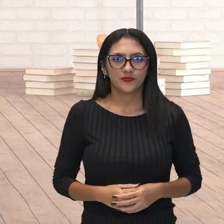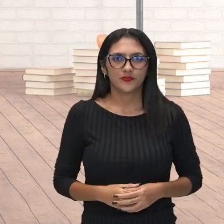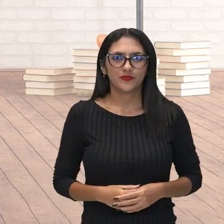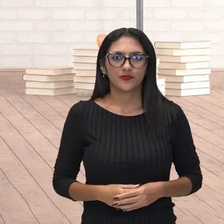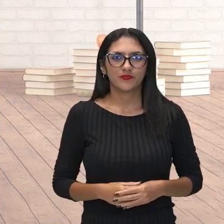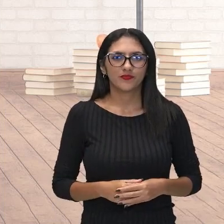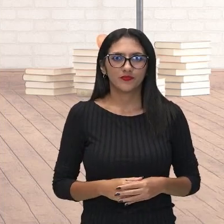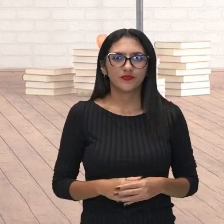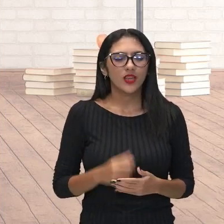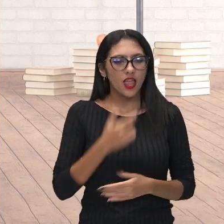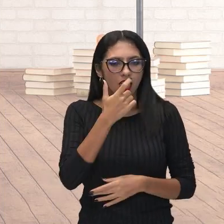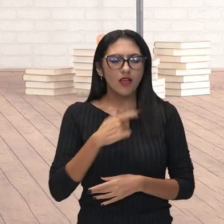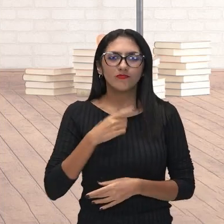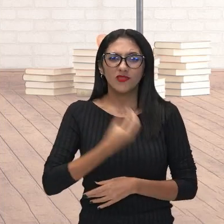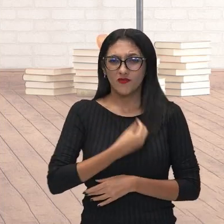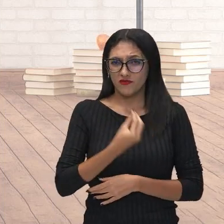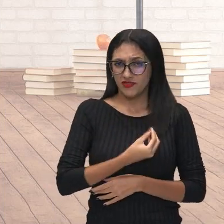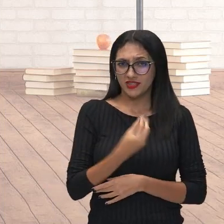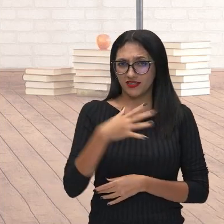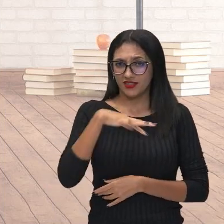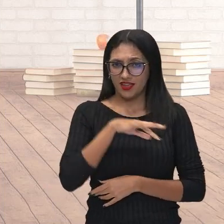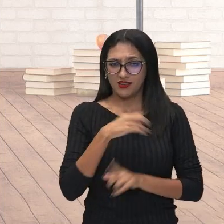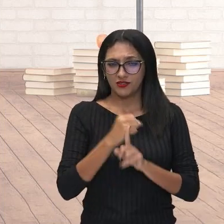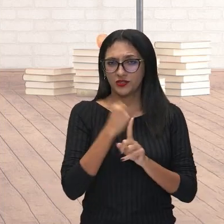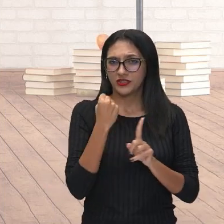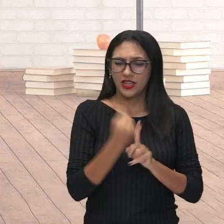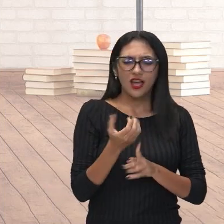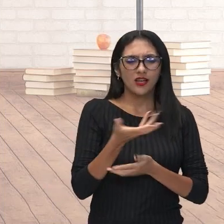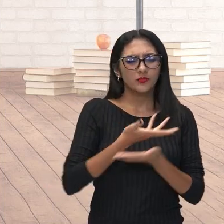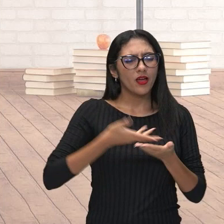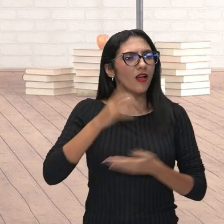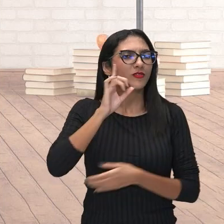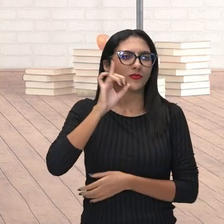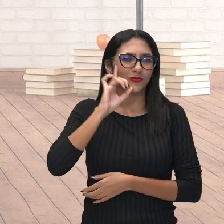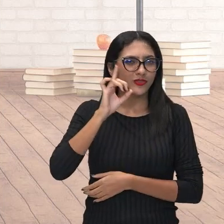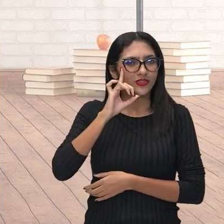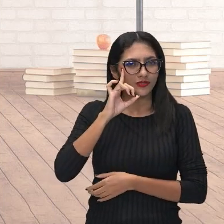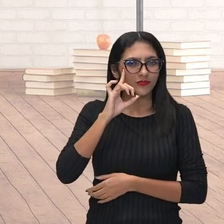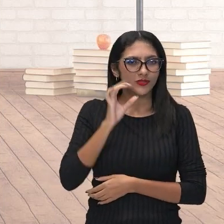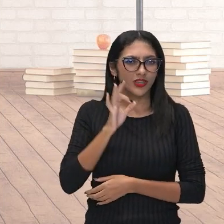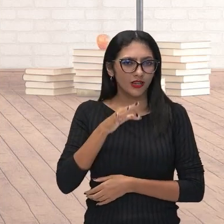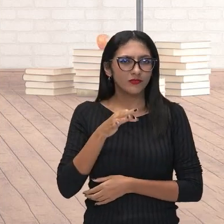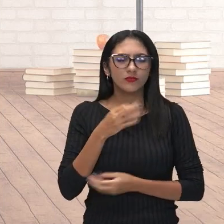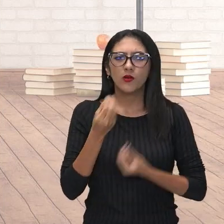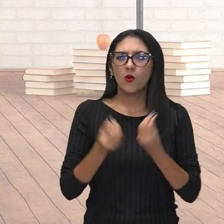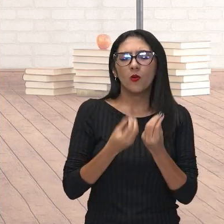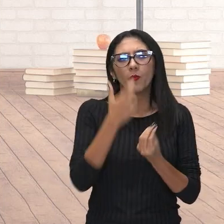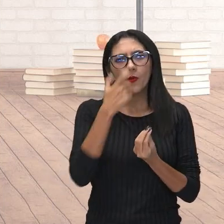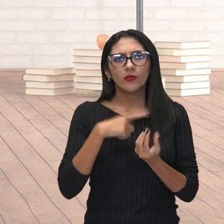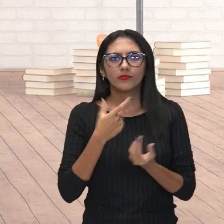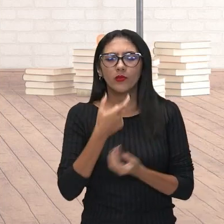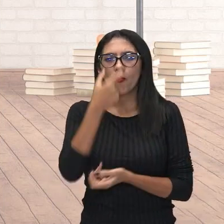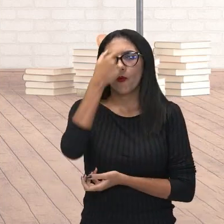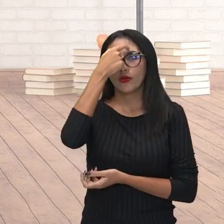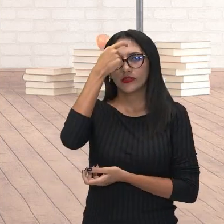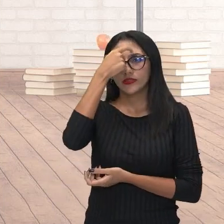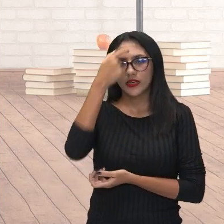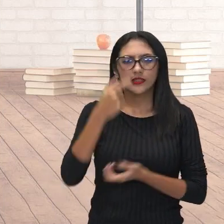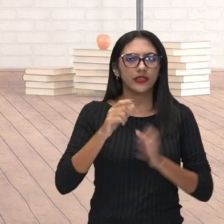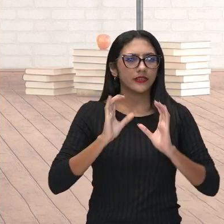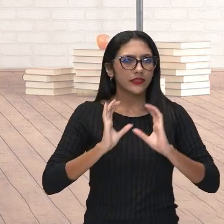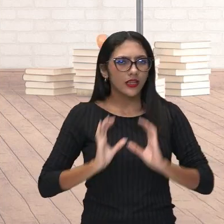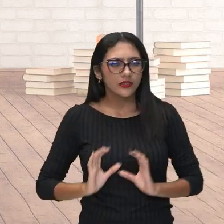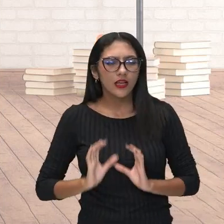eu vivo em sociedade. E para a gente começar a pensar como um ser social, como uma pessoa